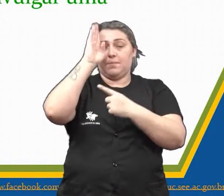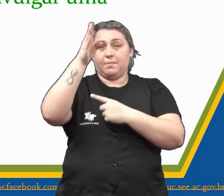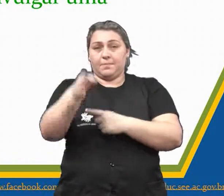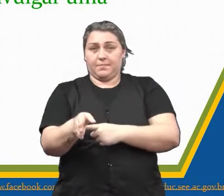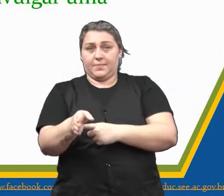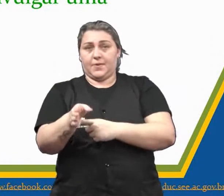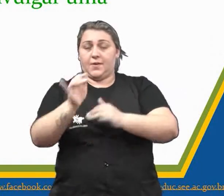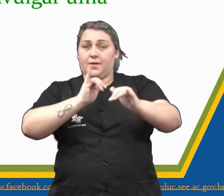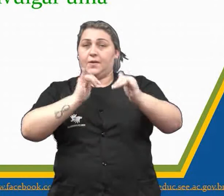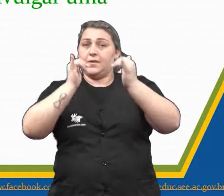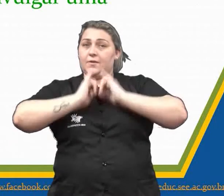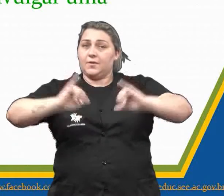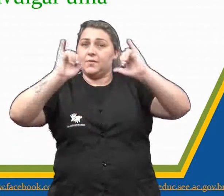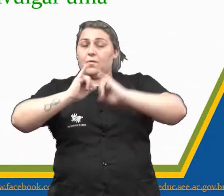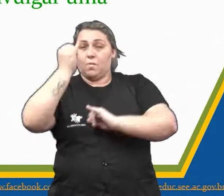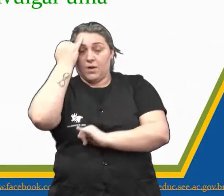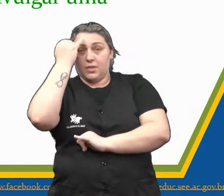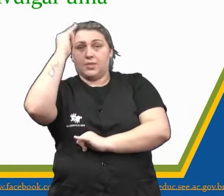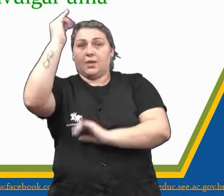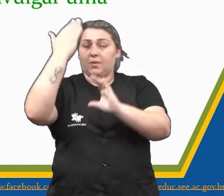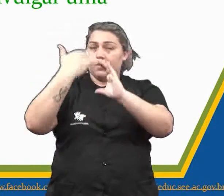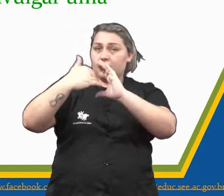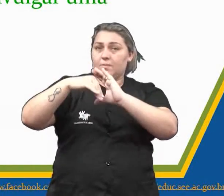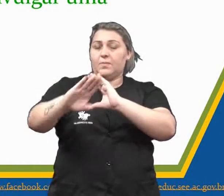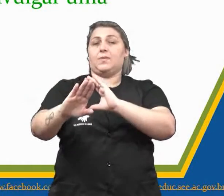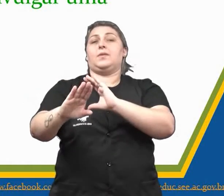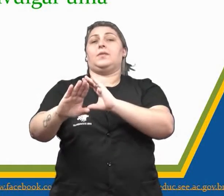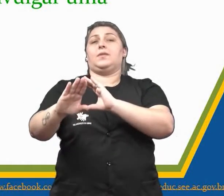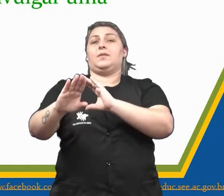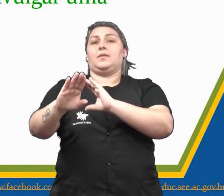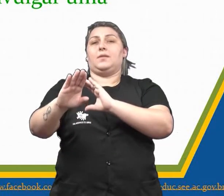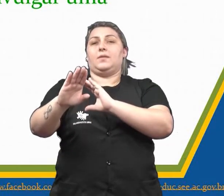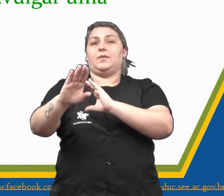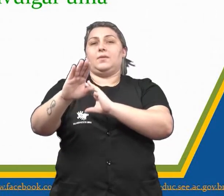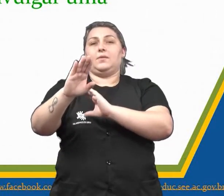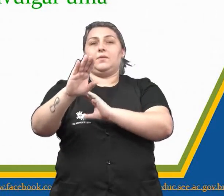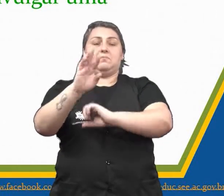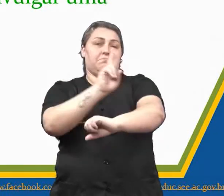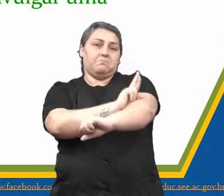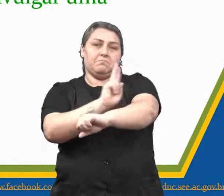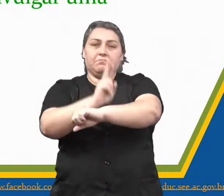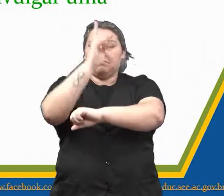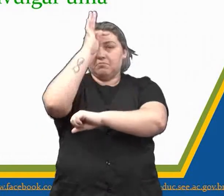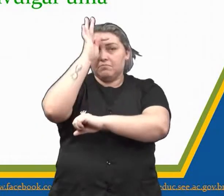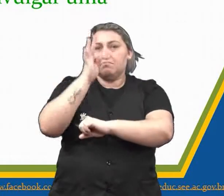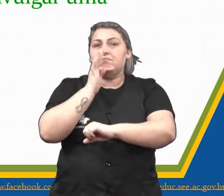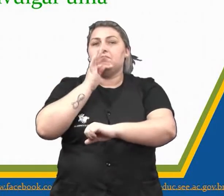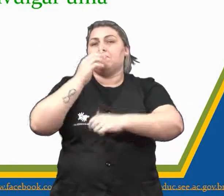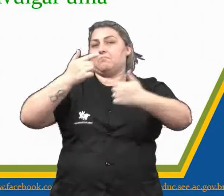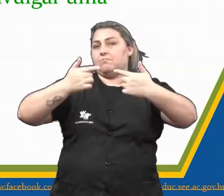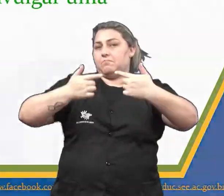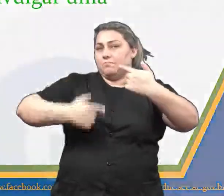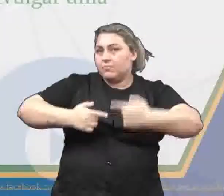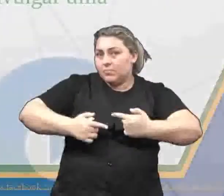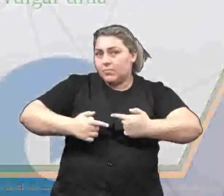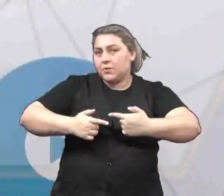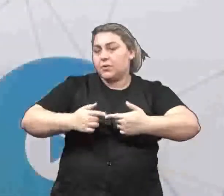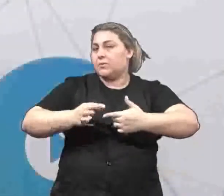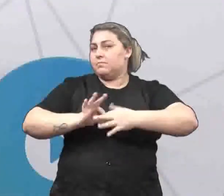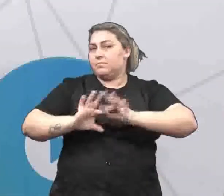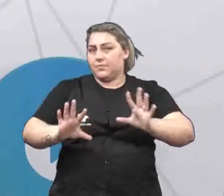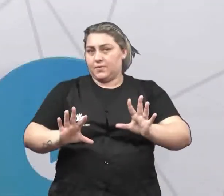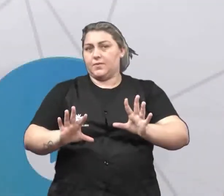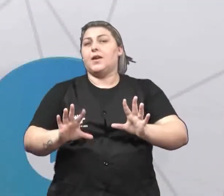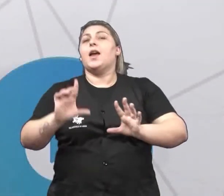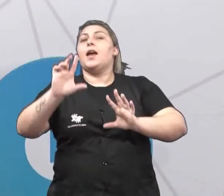principal divulgar uma ideia, uma mensagem, uma doutrina, pode ser religiosa, pode ser política, enfim, certo? Então é